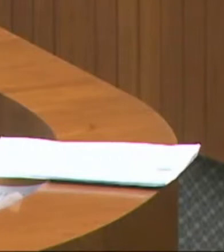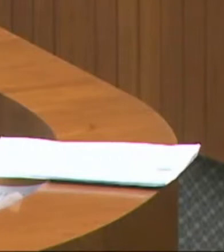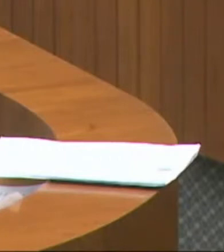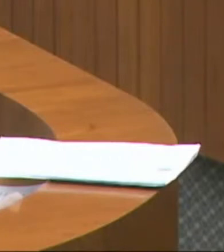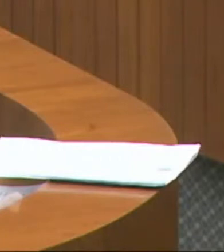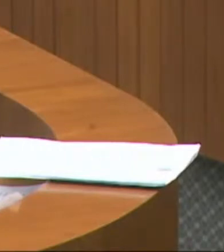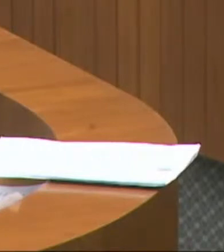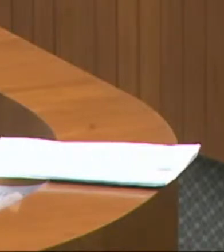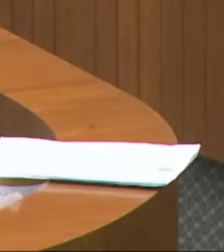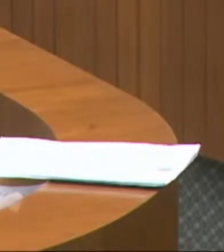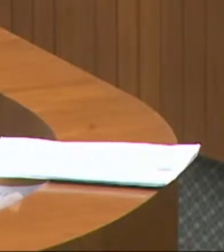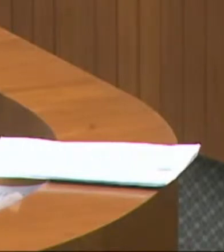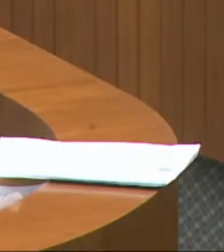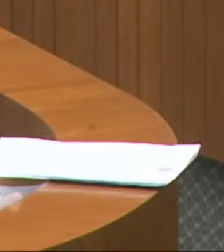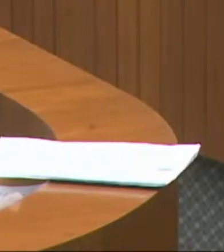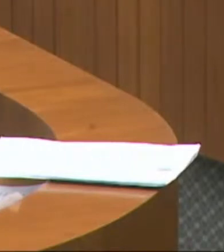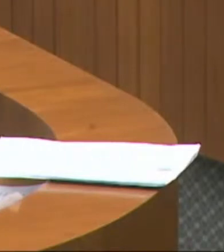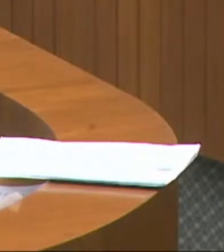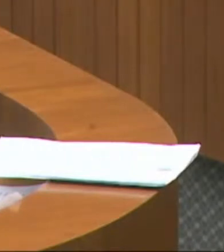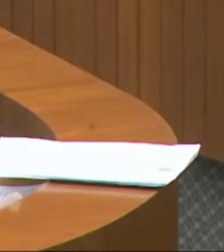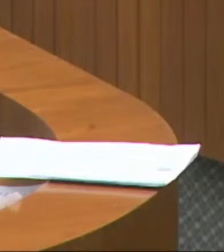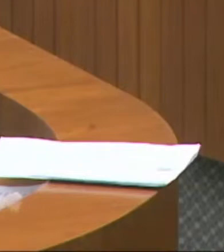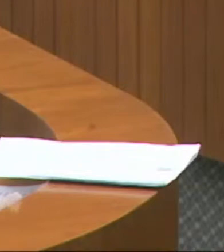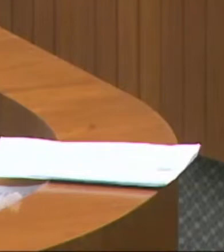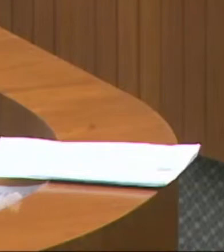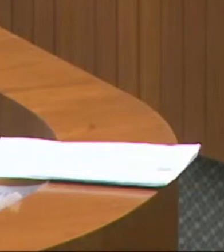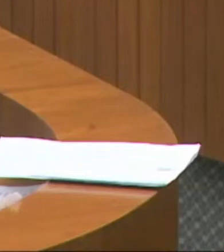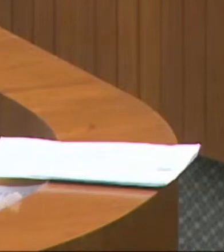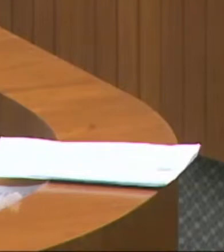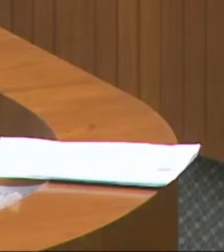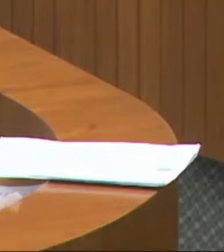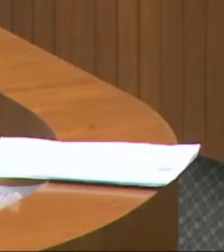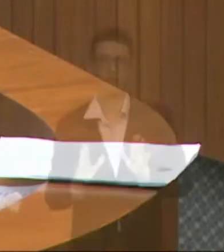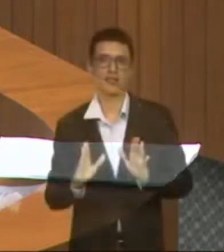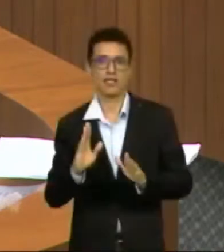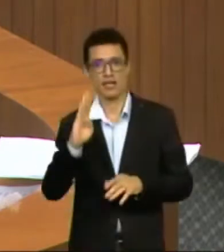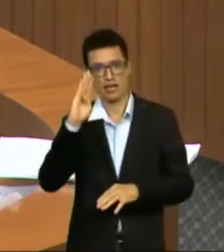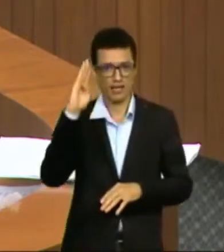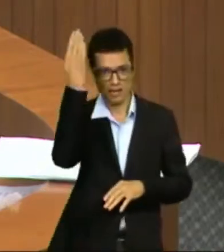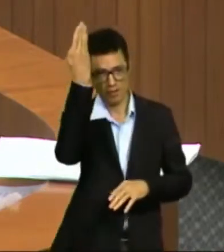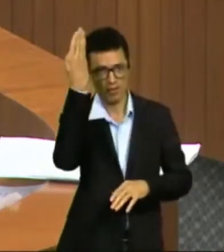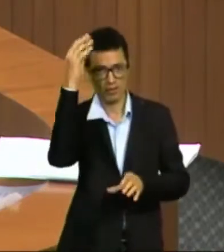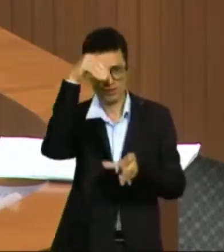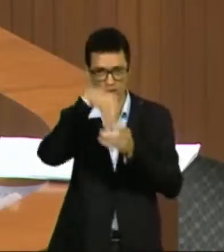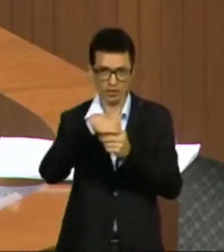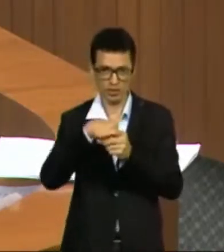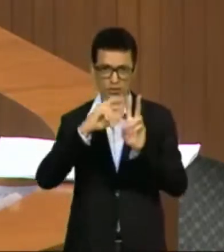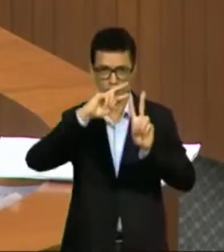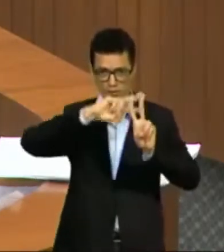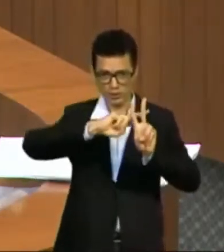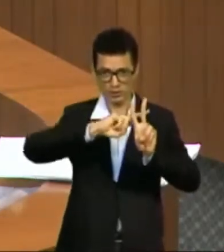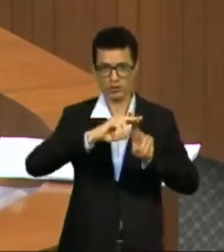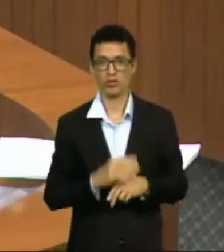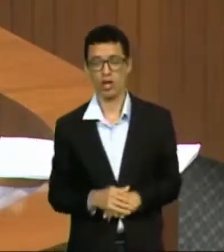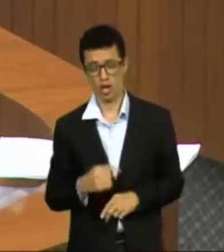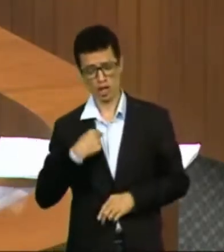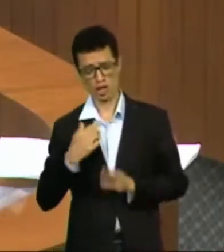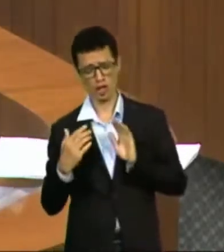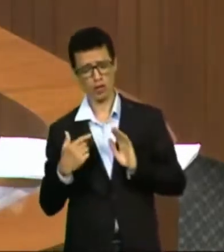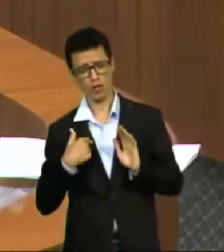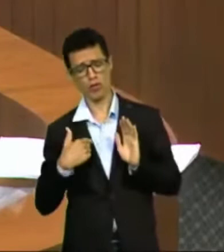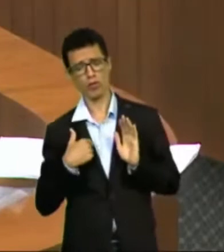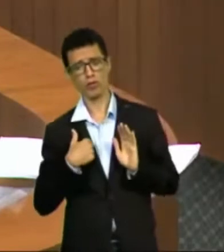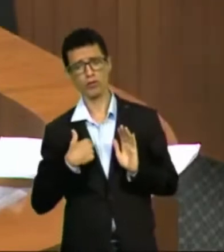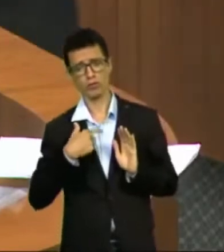fim à rebelião. Eu mesma, como cristã, propus um projeto de